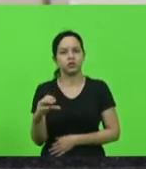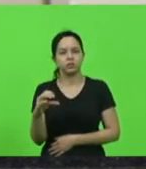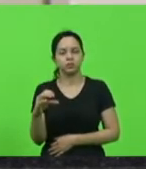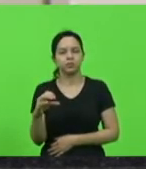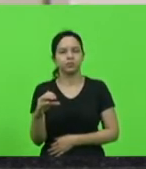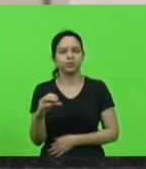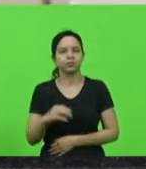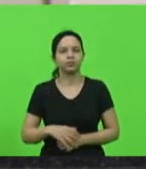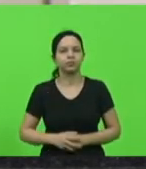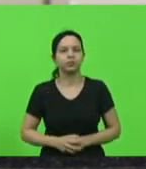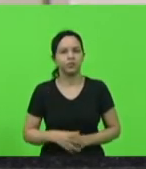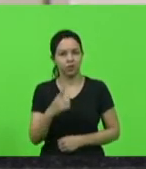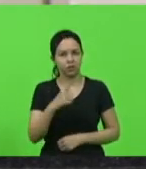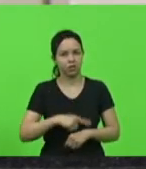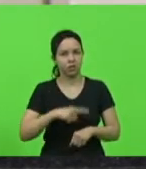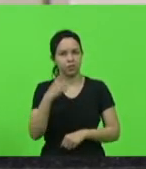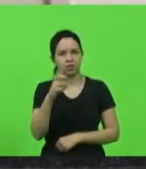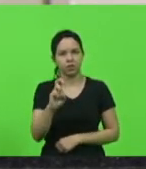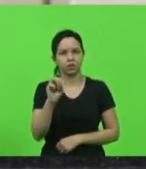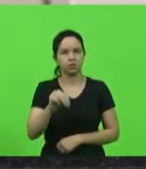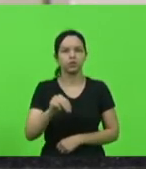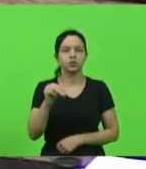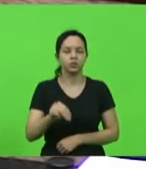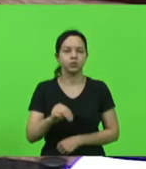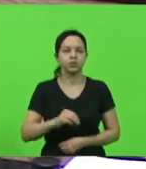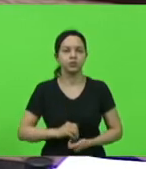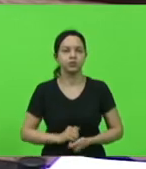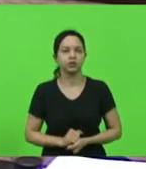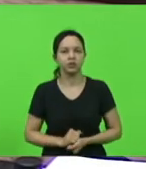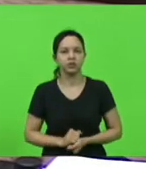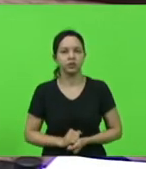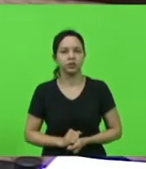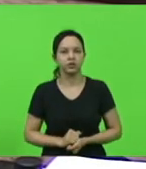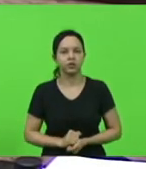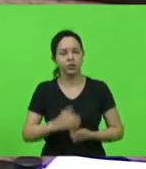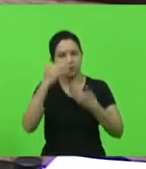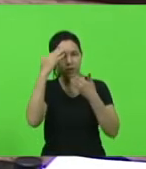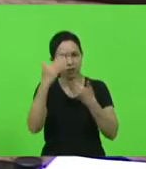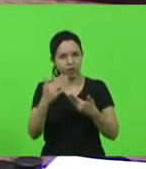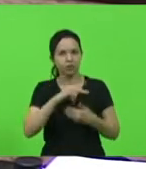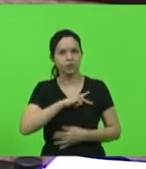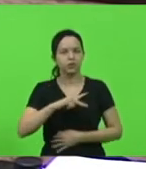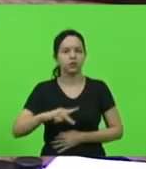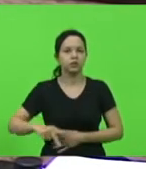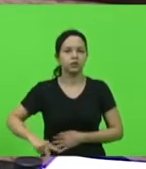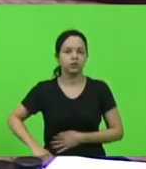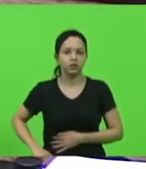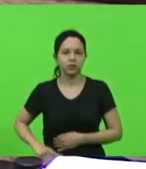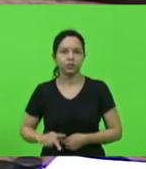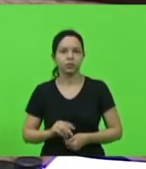Vossa Excelência, será 15 minutos, deputada Marlene. Meu Deus. Muito obrigada, senhor presidente.